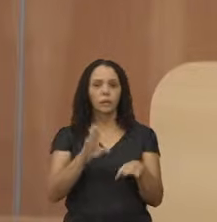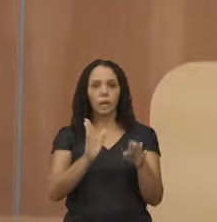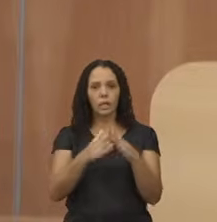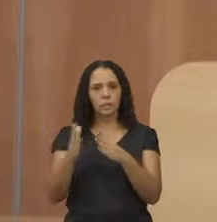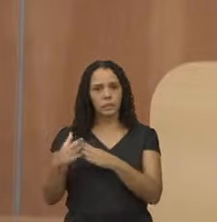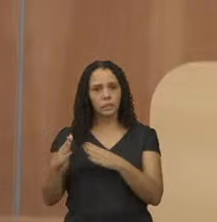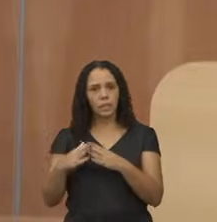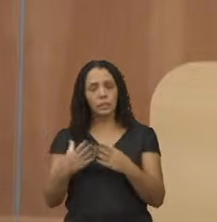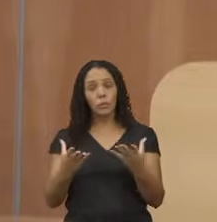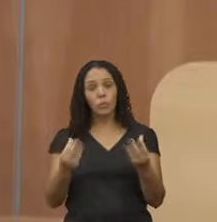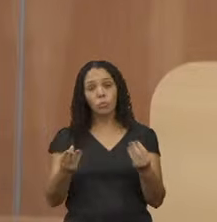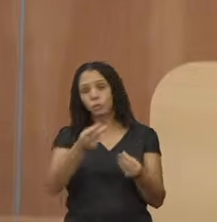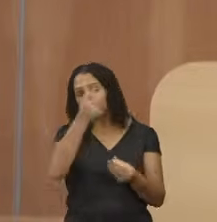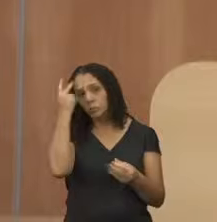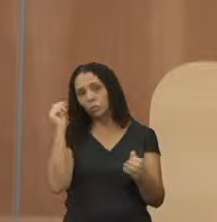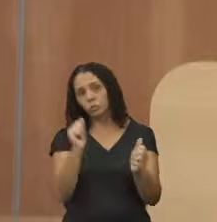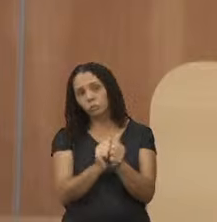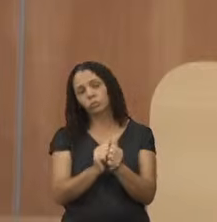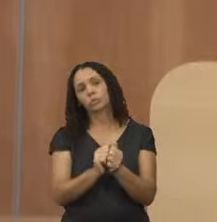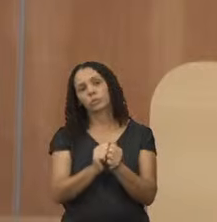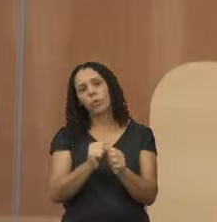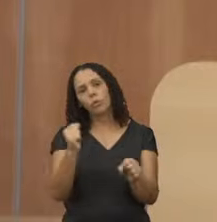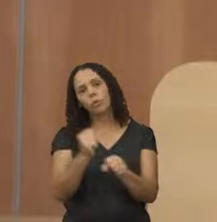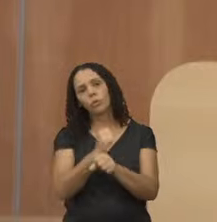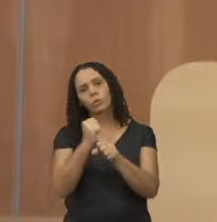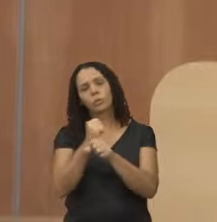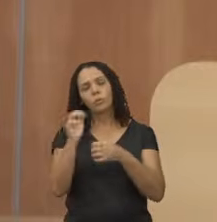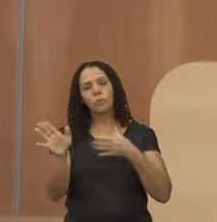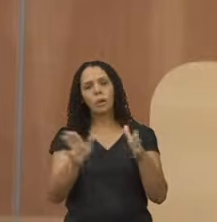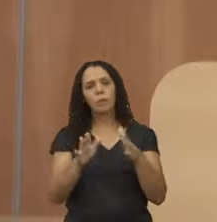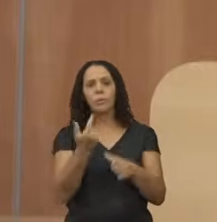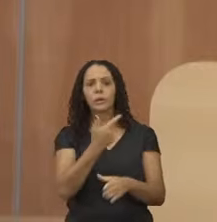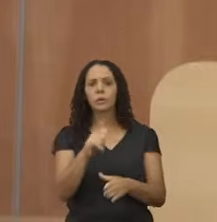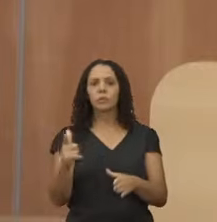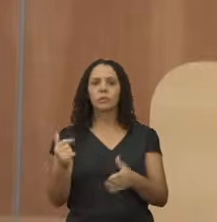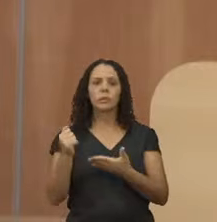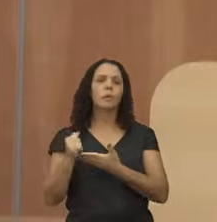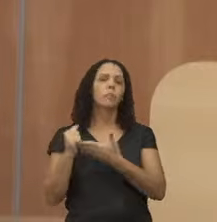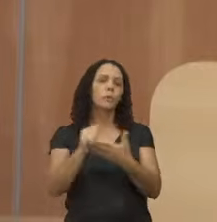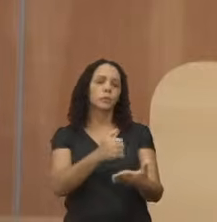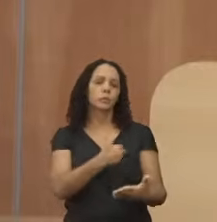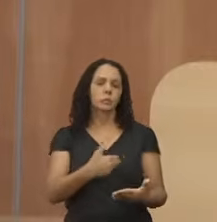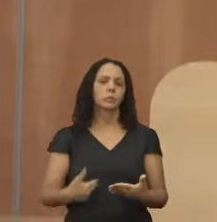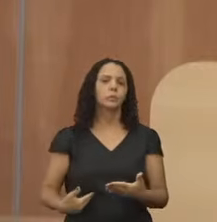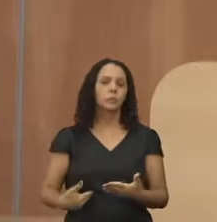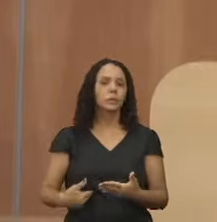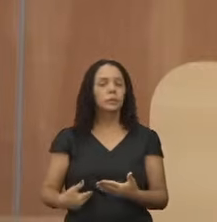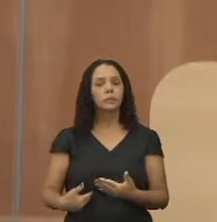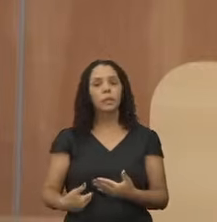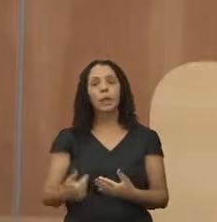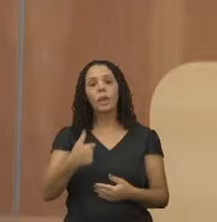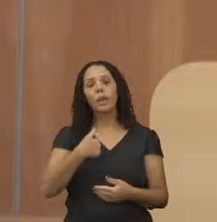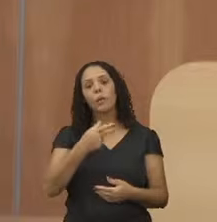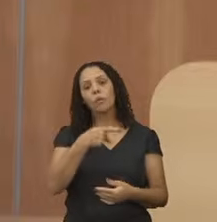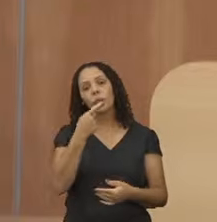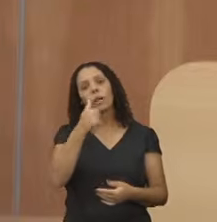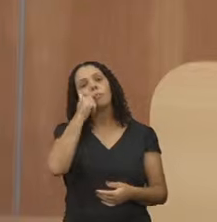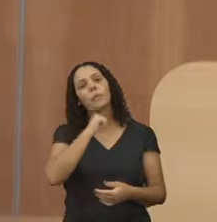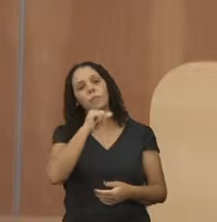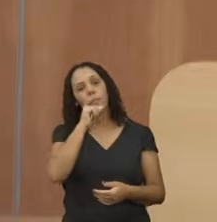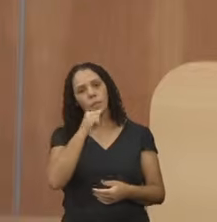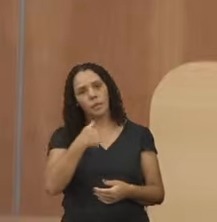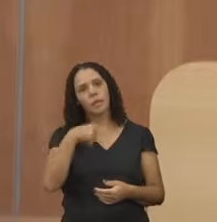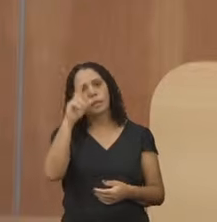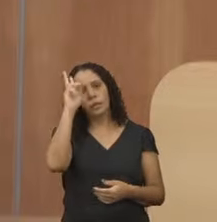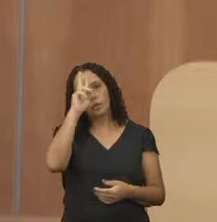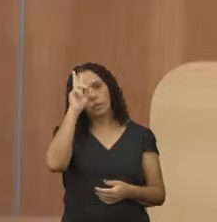construídas por meio de mutirão, numa época em que não tinha esses programas habitacionais. E sabe o que eu falava para minha mãe, Joex? Eu lembro até